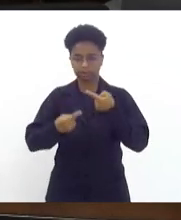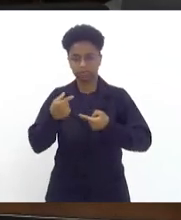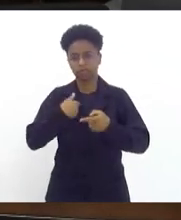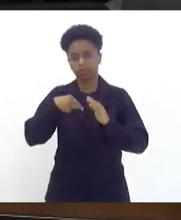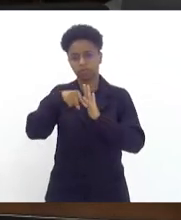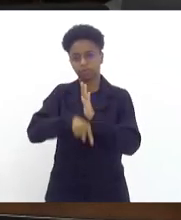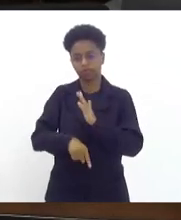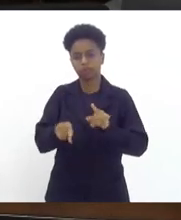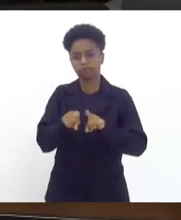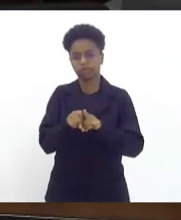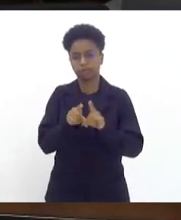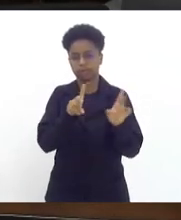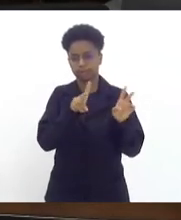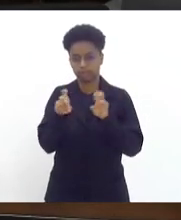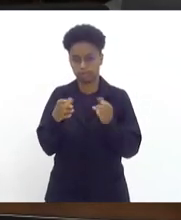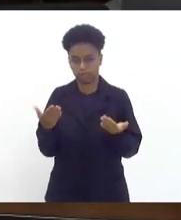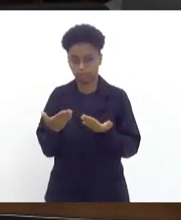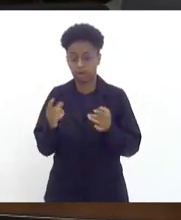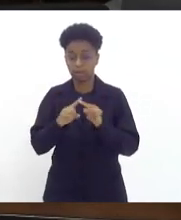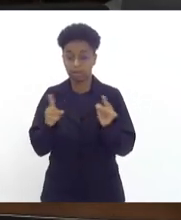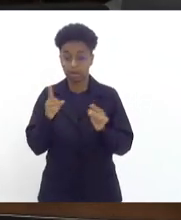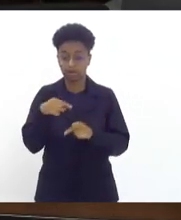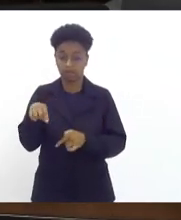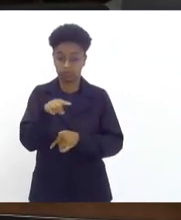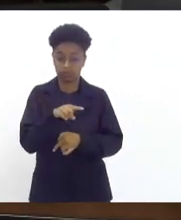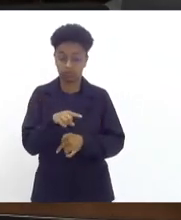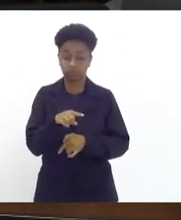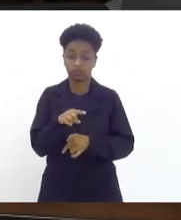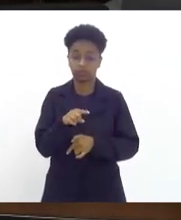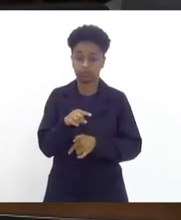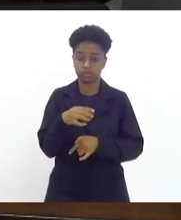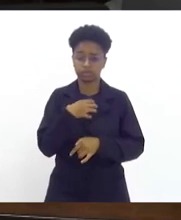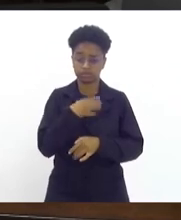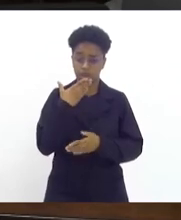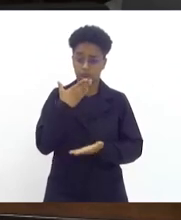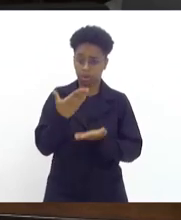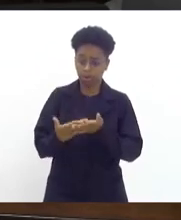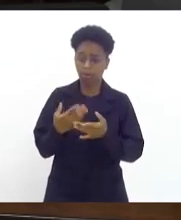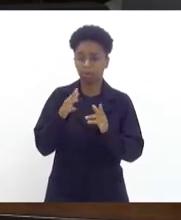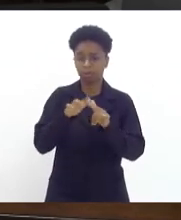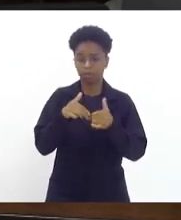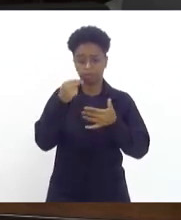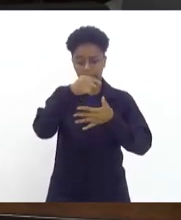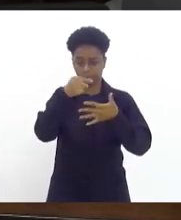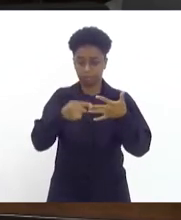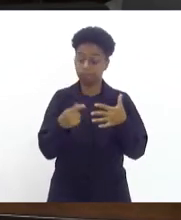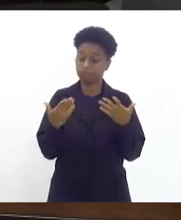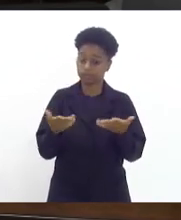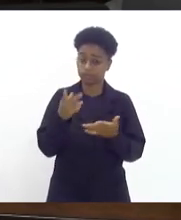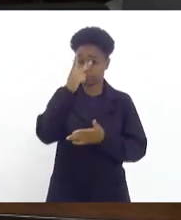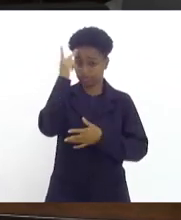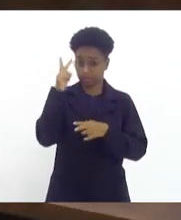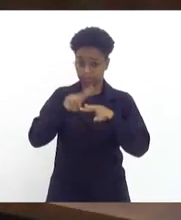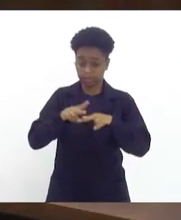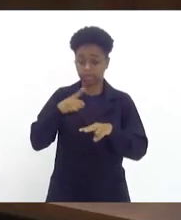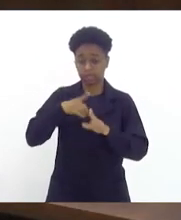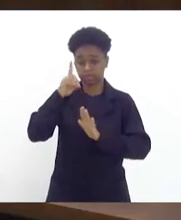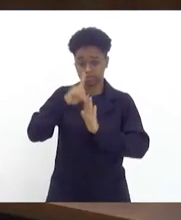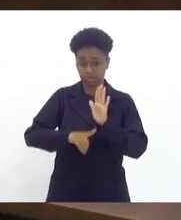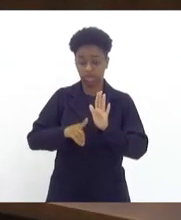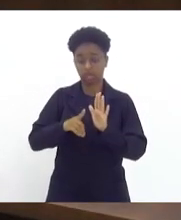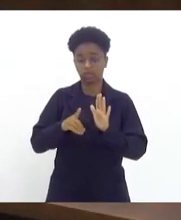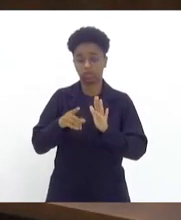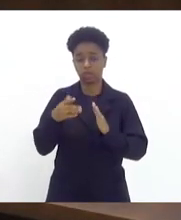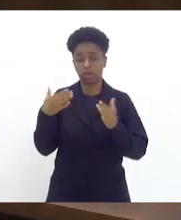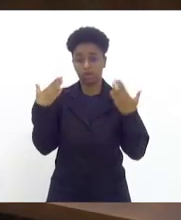aprofundando nesse tema mas assim vocês vão ficar abismados com a situação então preso tem direito a sair no